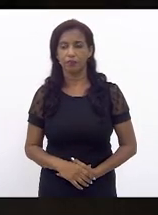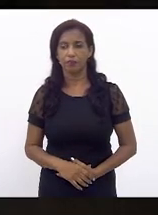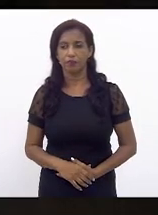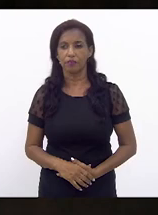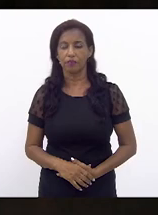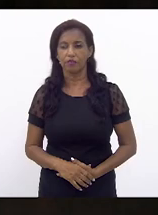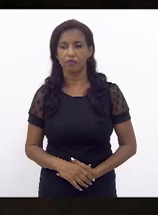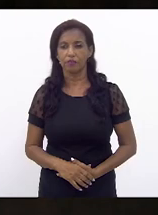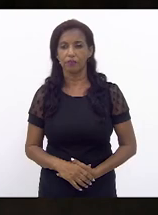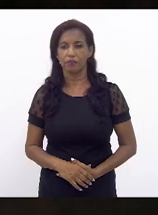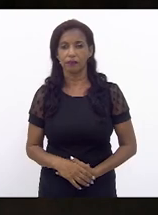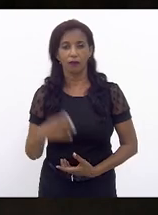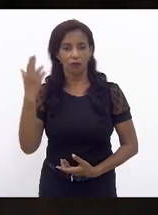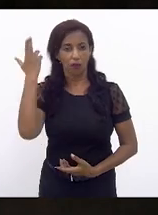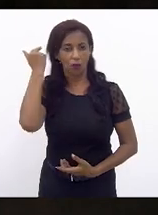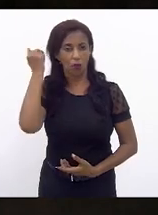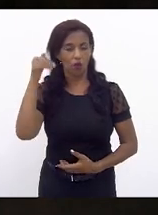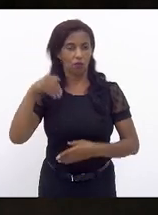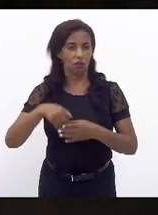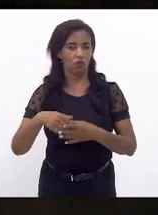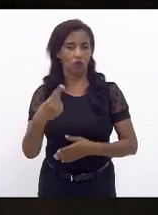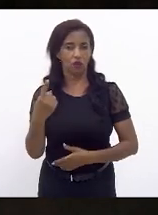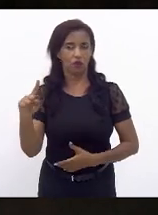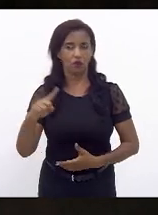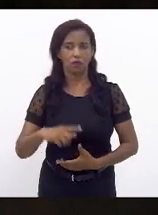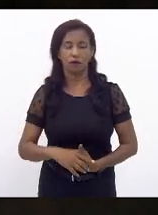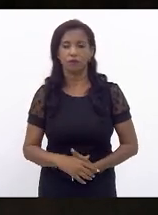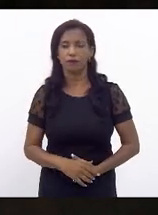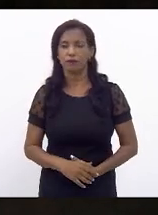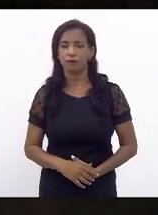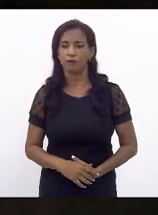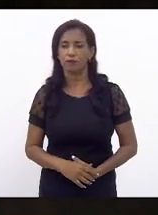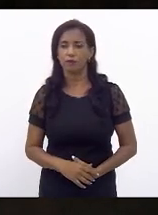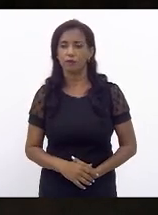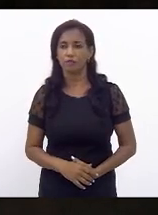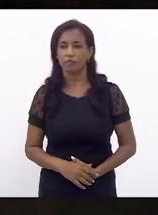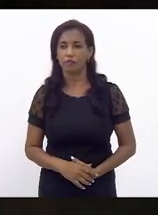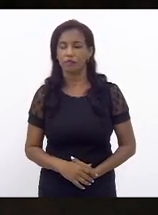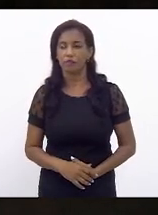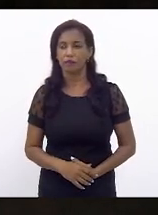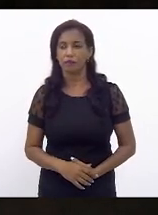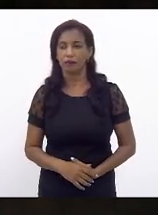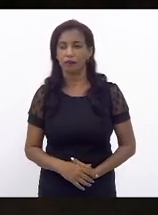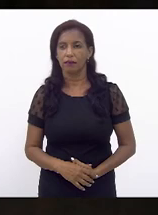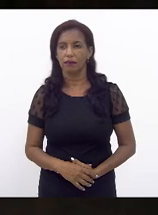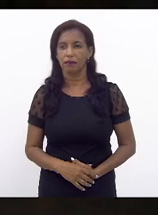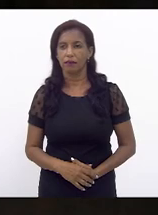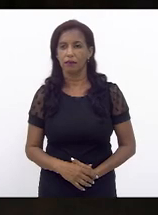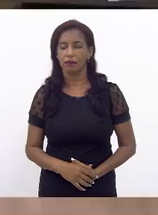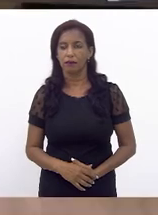Deputado Eliomar Coelho. Vota não.